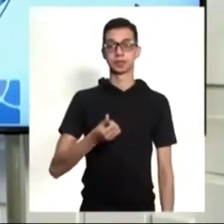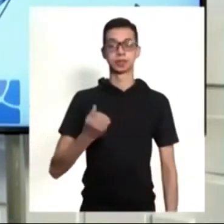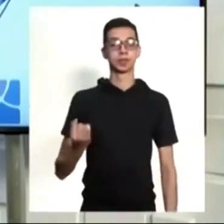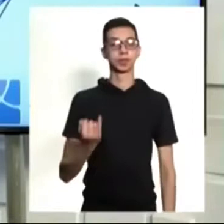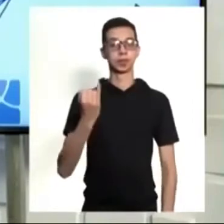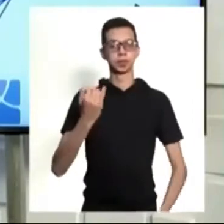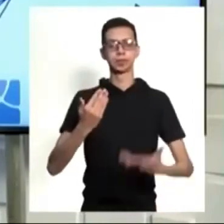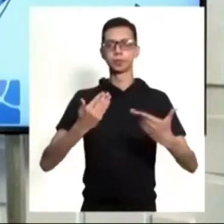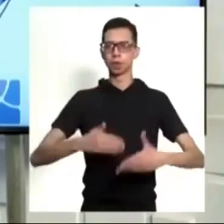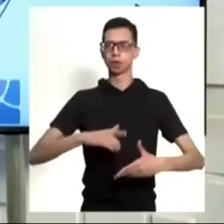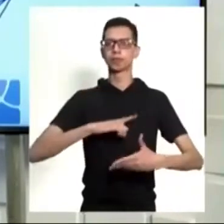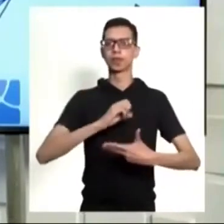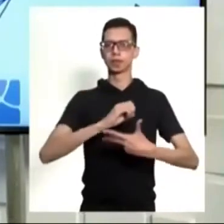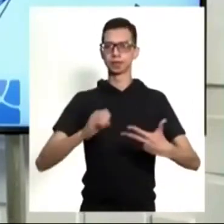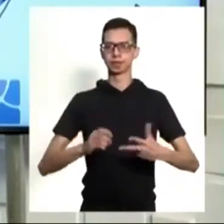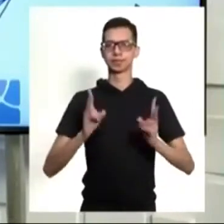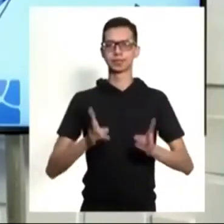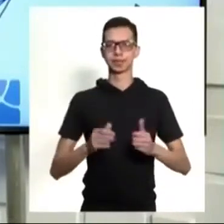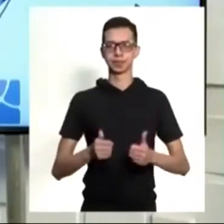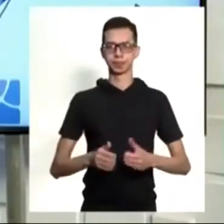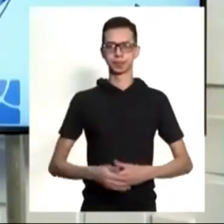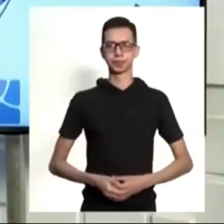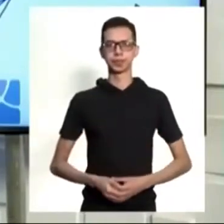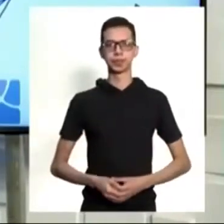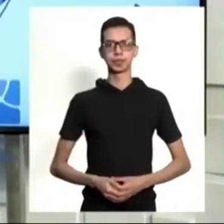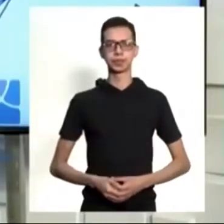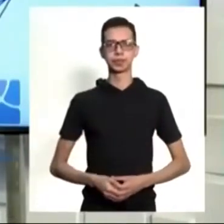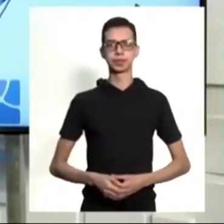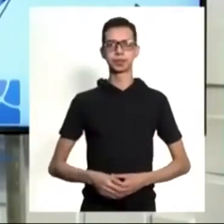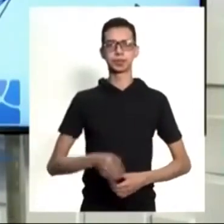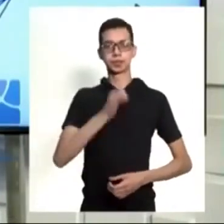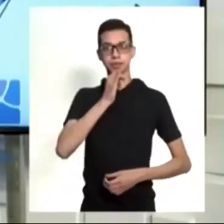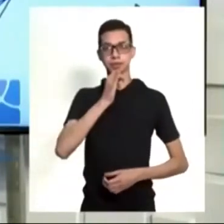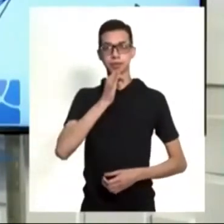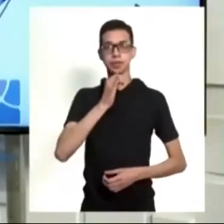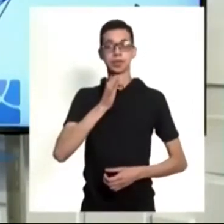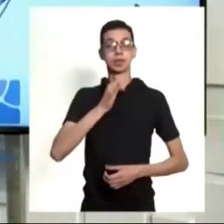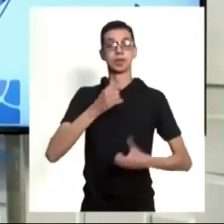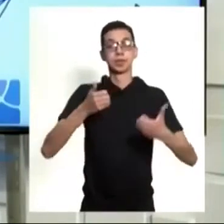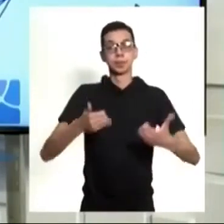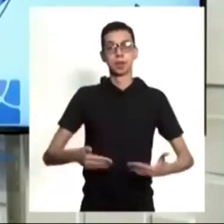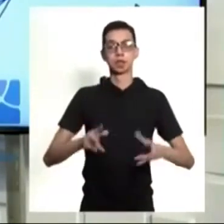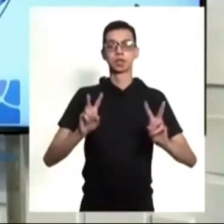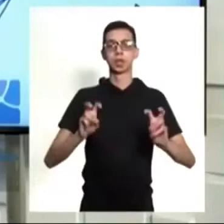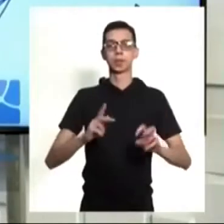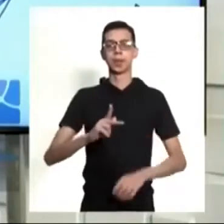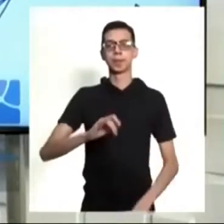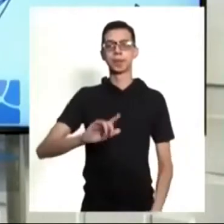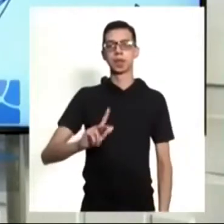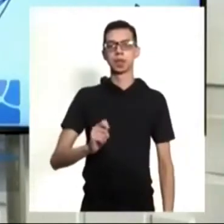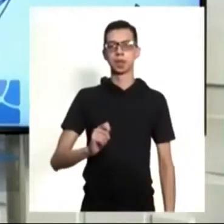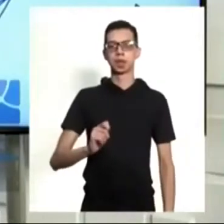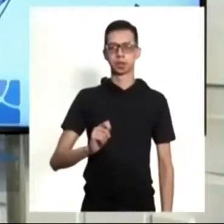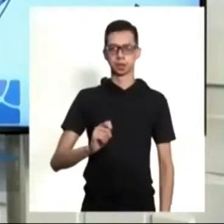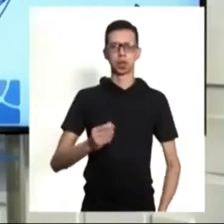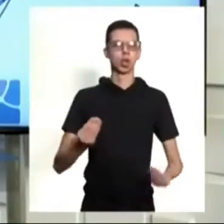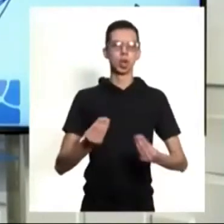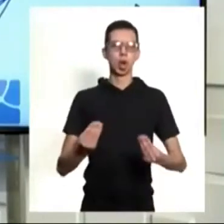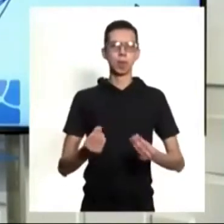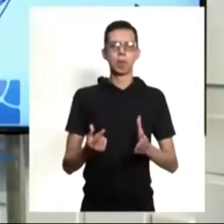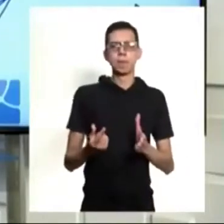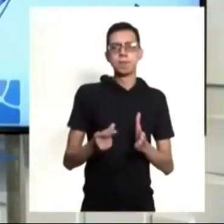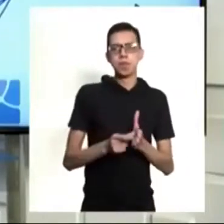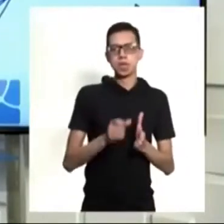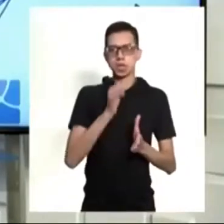nas provas do Enem aí. Hoje nós vamos falar um pouquinho sobre as pilhas, a pilha de Daniel, como é que é o funcionamento de uma pilha, como é que o